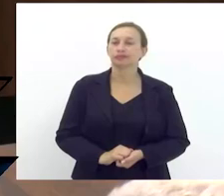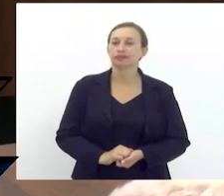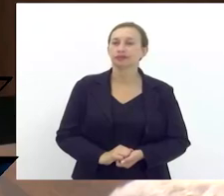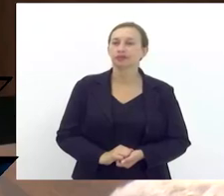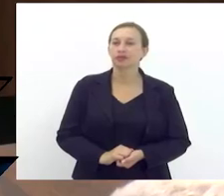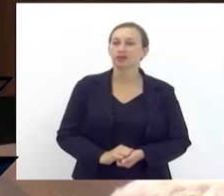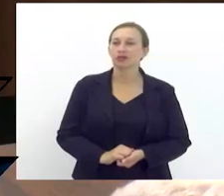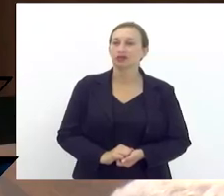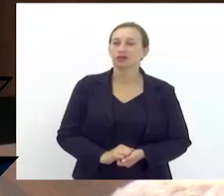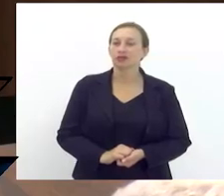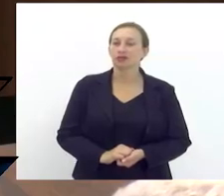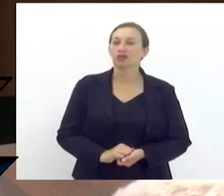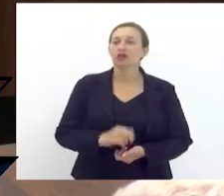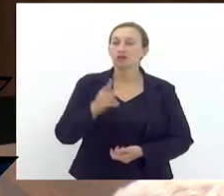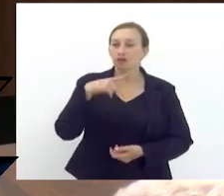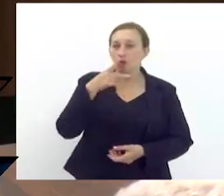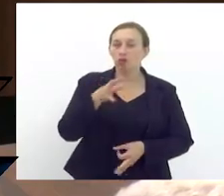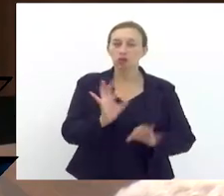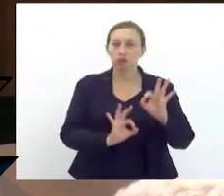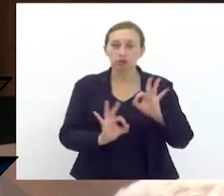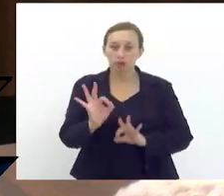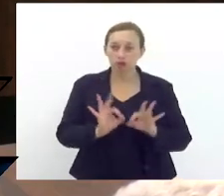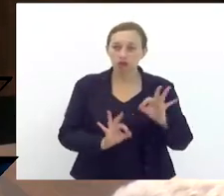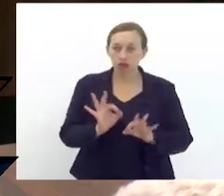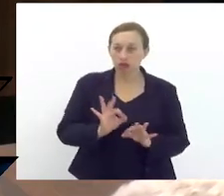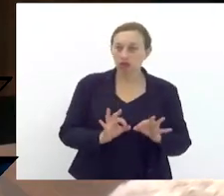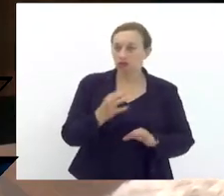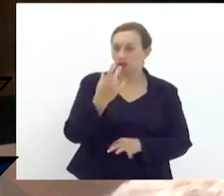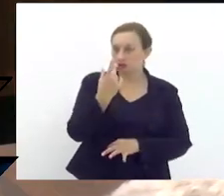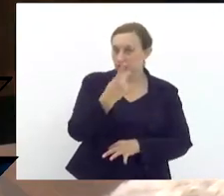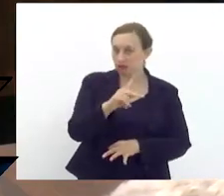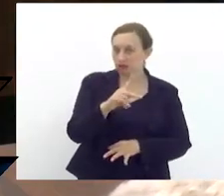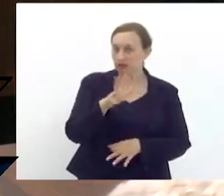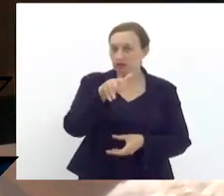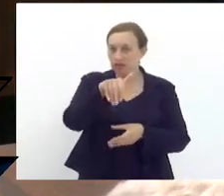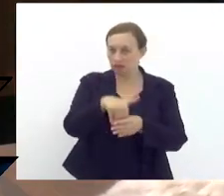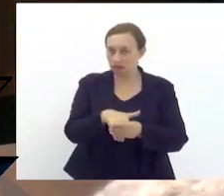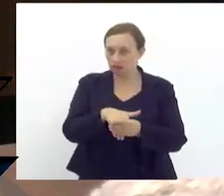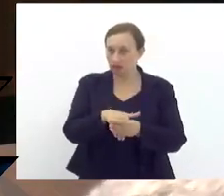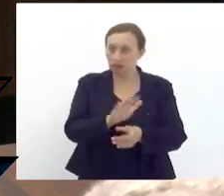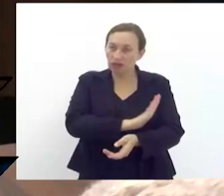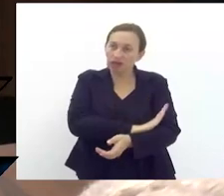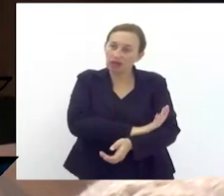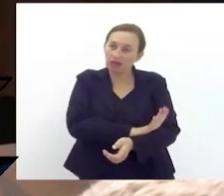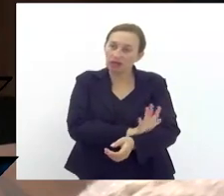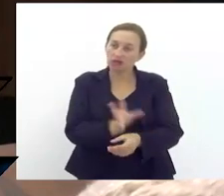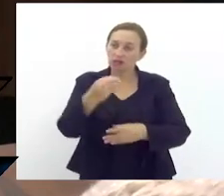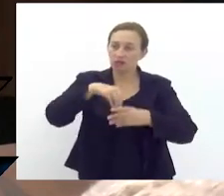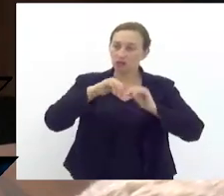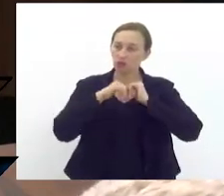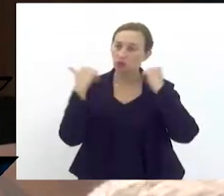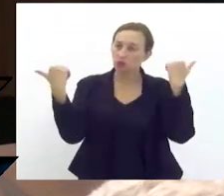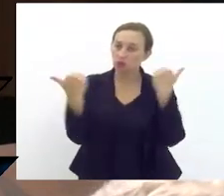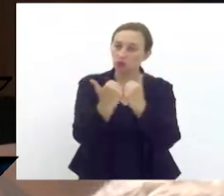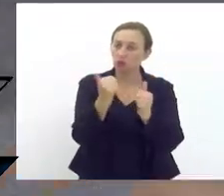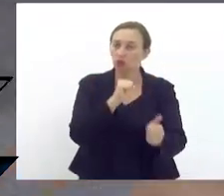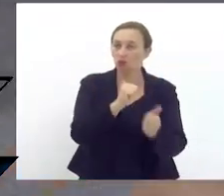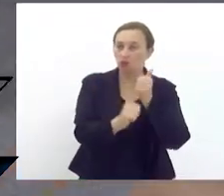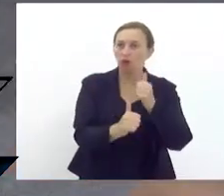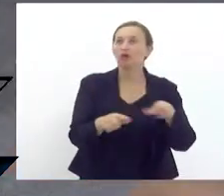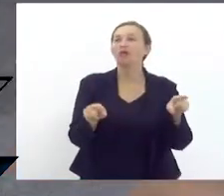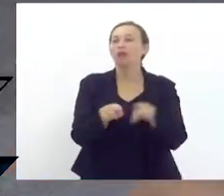considerações e falou do projeto dela que tá para ser votado sobre racismo nos estádios também